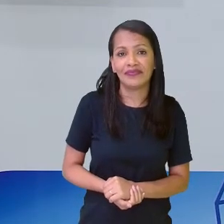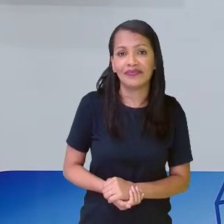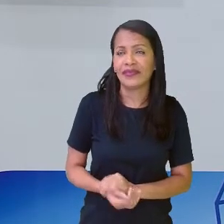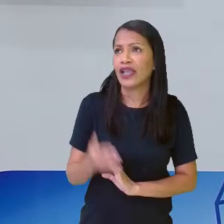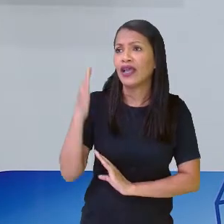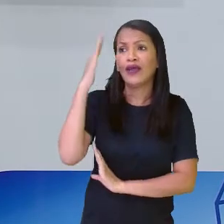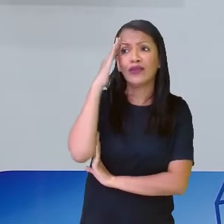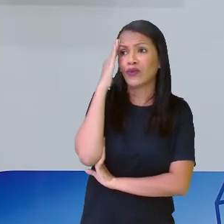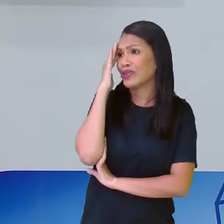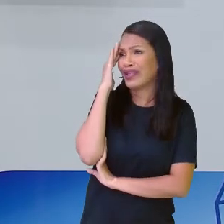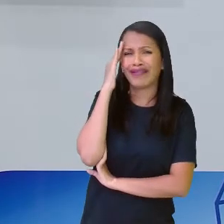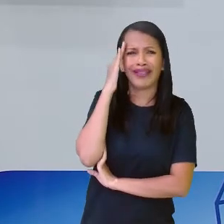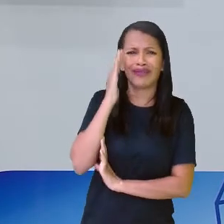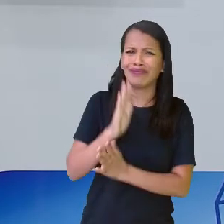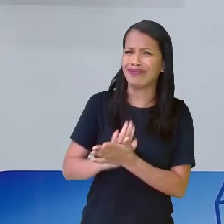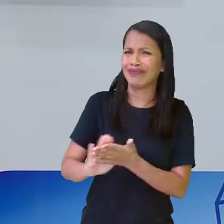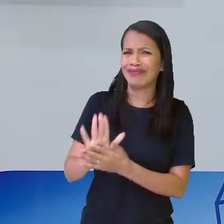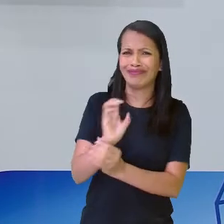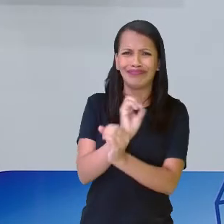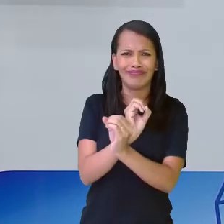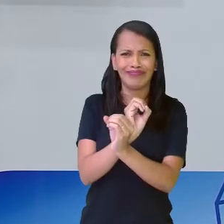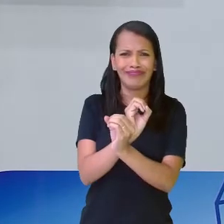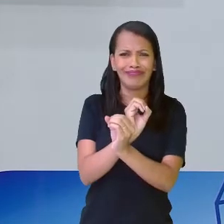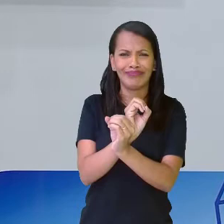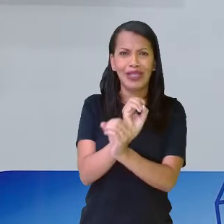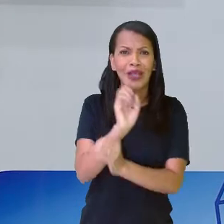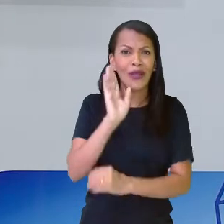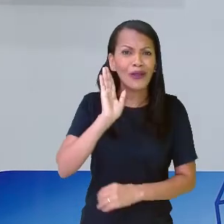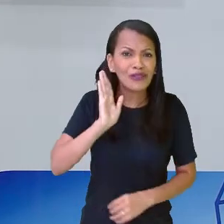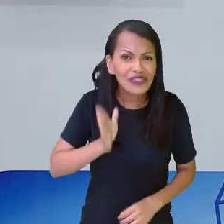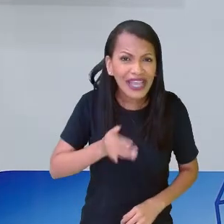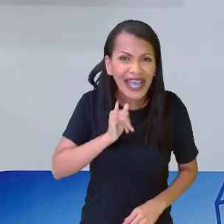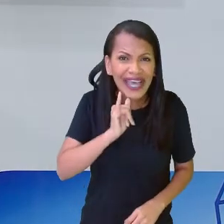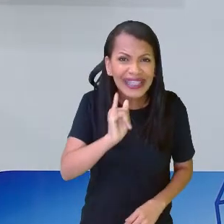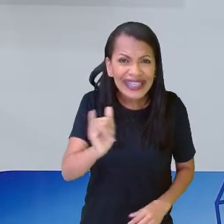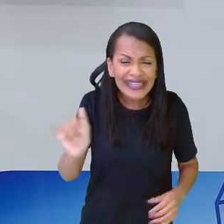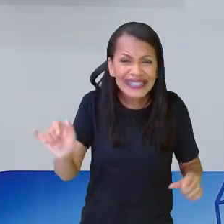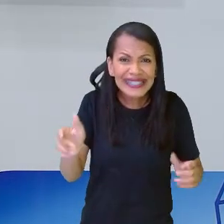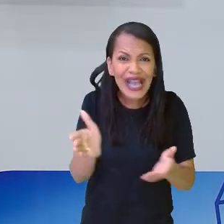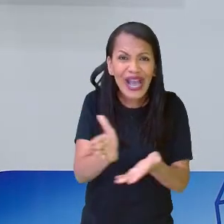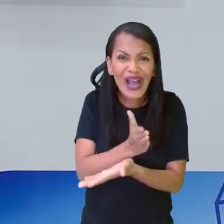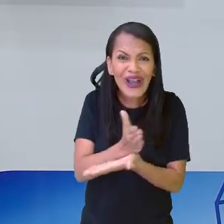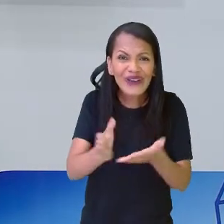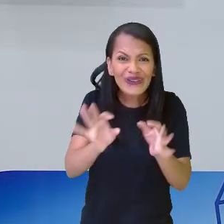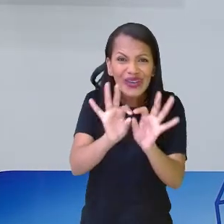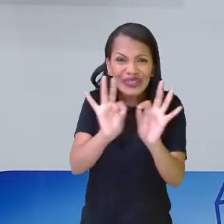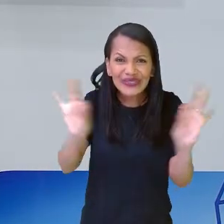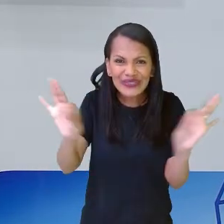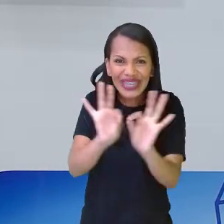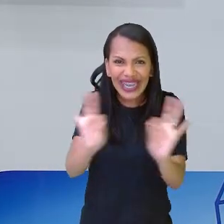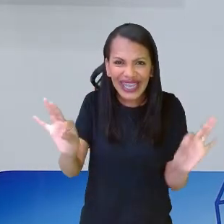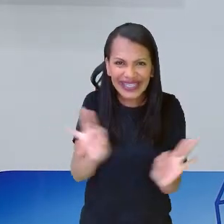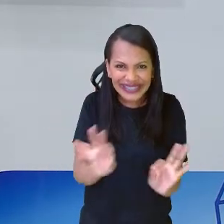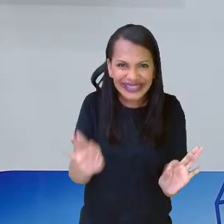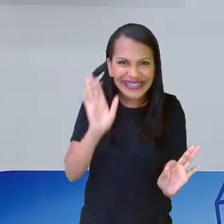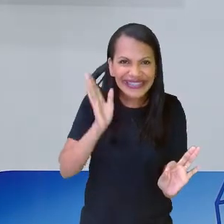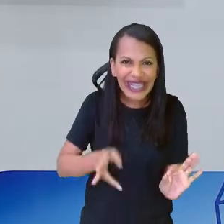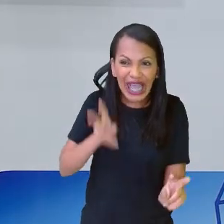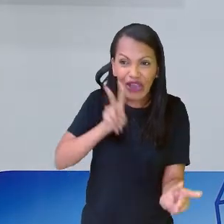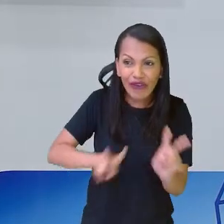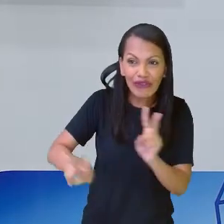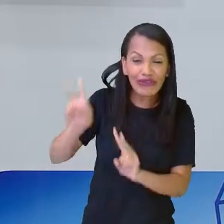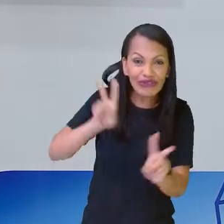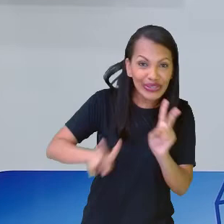Não estou entendendo nada. Vocês já disseram alguma dessas frases? Eu já ouviu alguém dizer alguma dessas